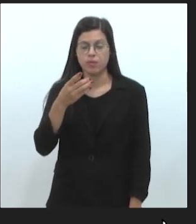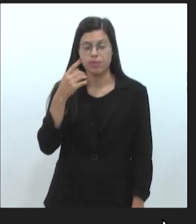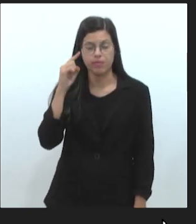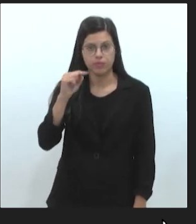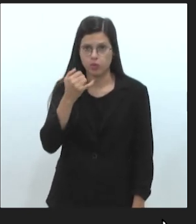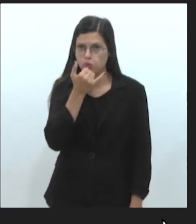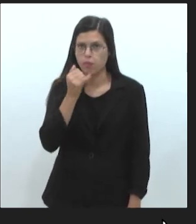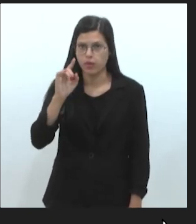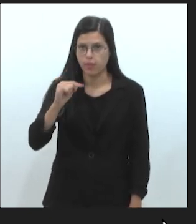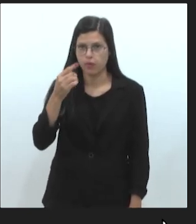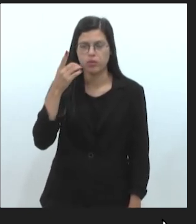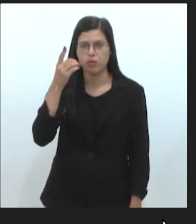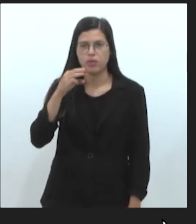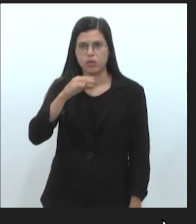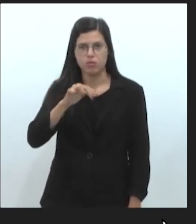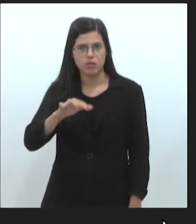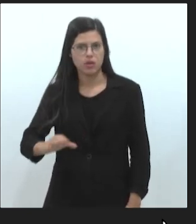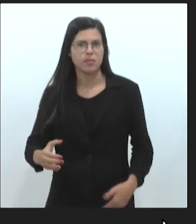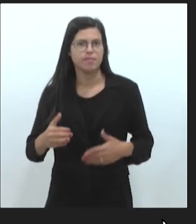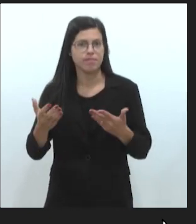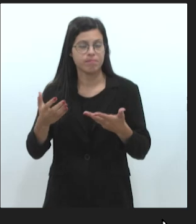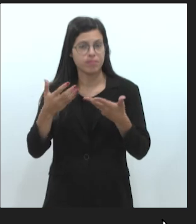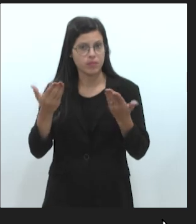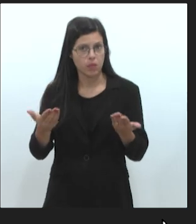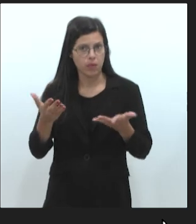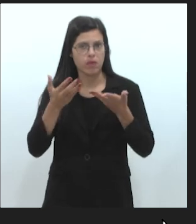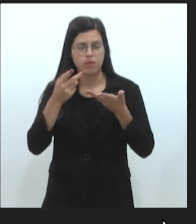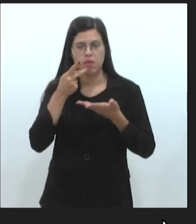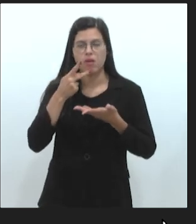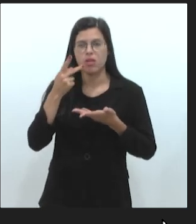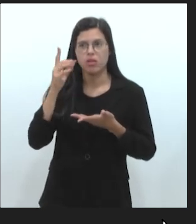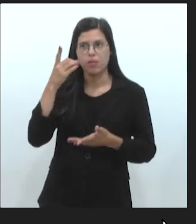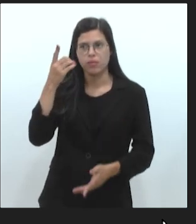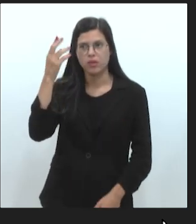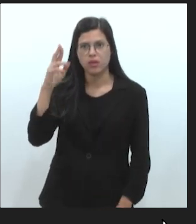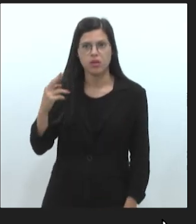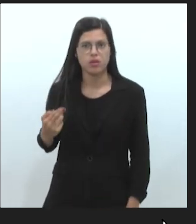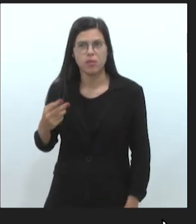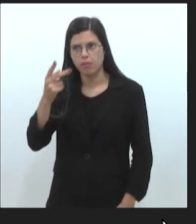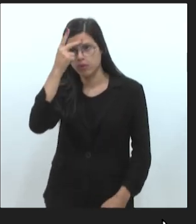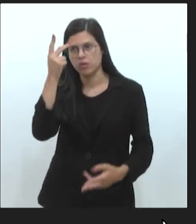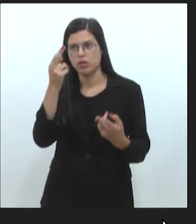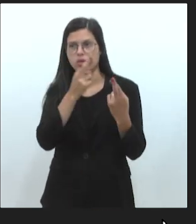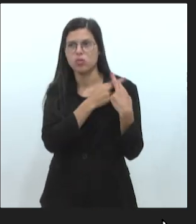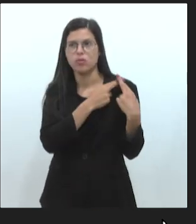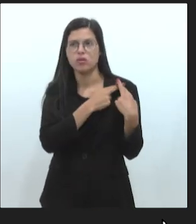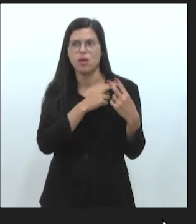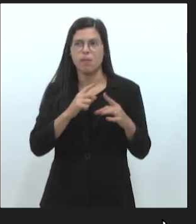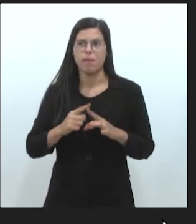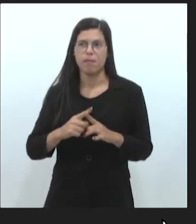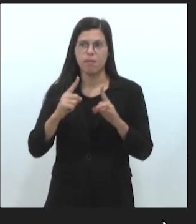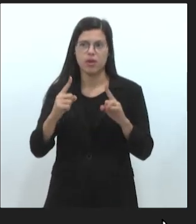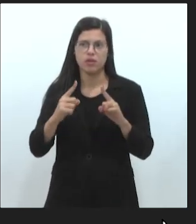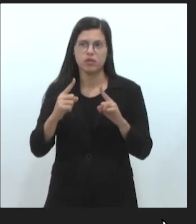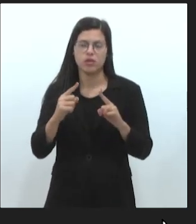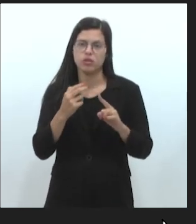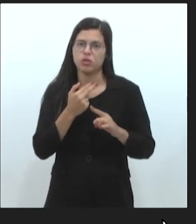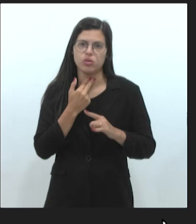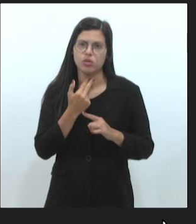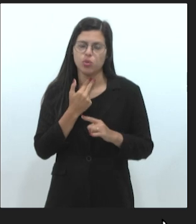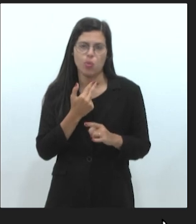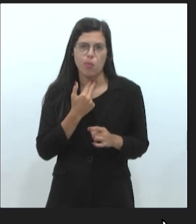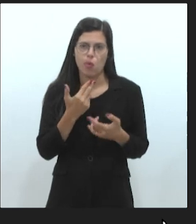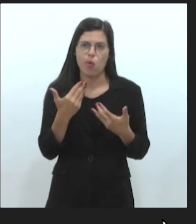uma pessoa responsável, mas a gente não pode negar, né, aquilo que as nossas bases